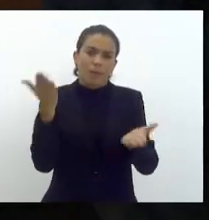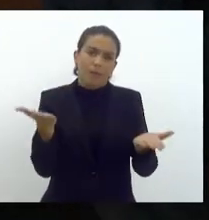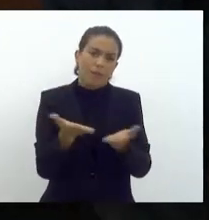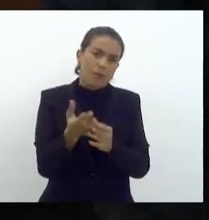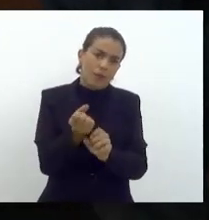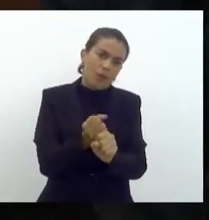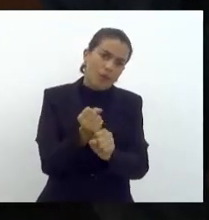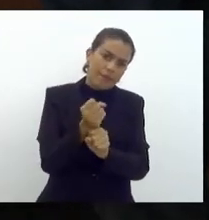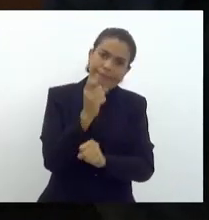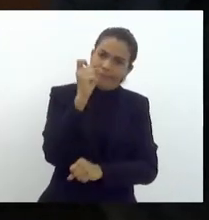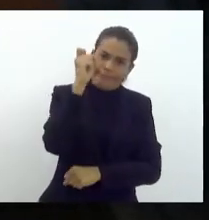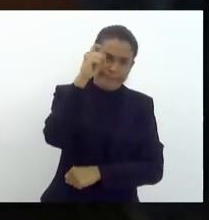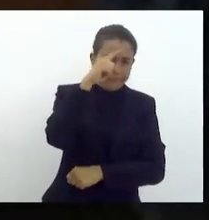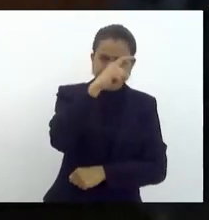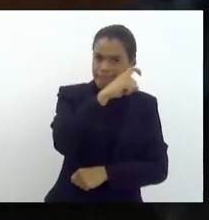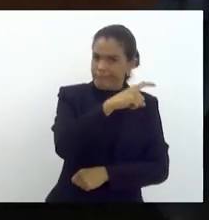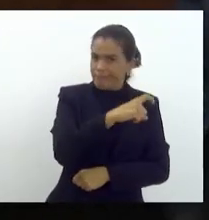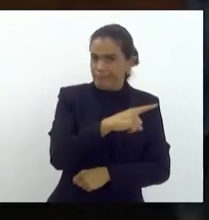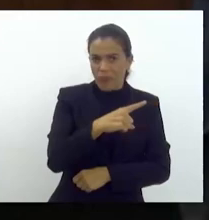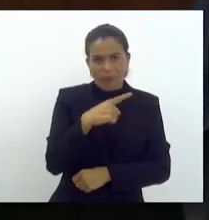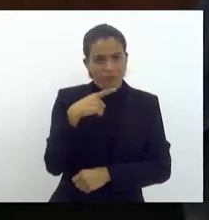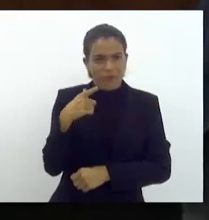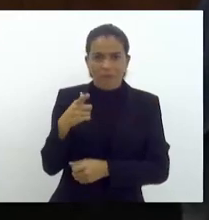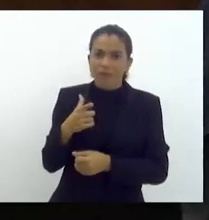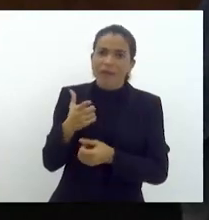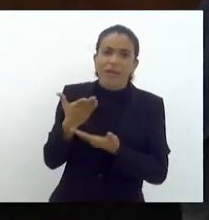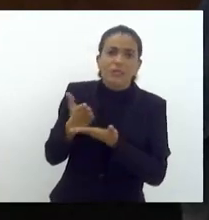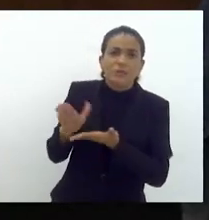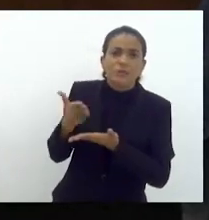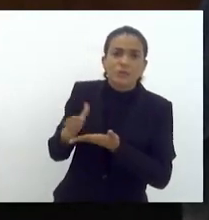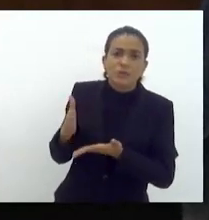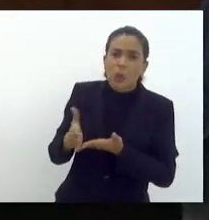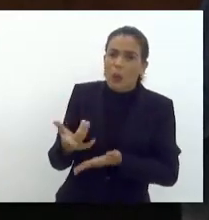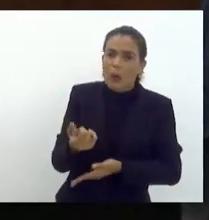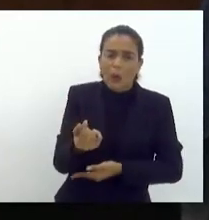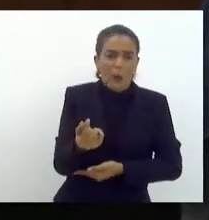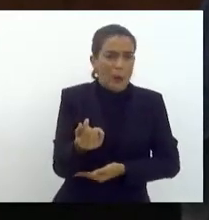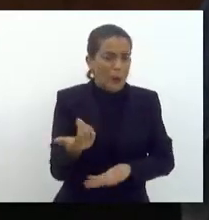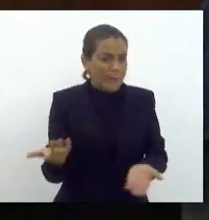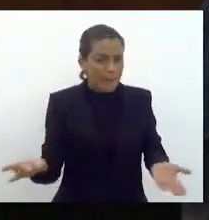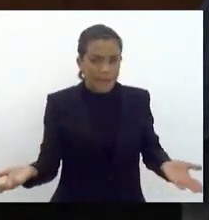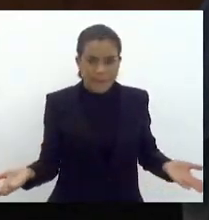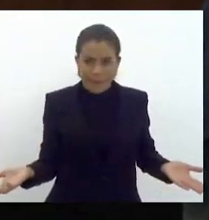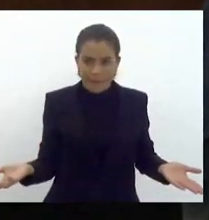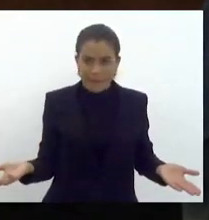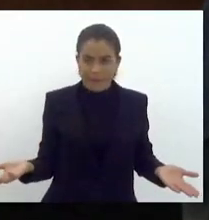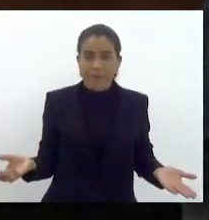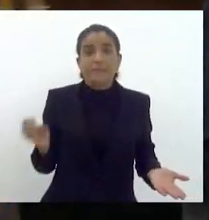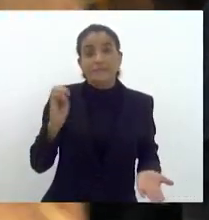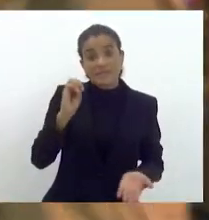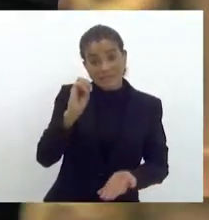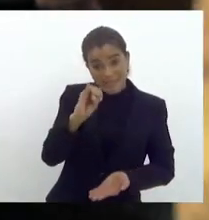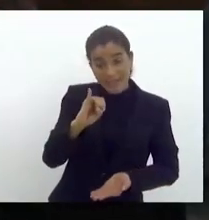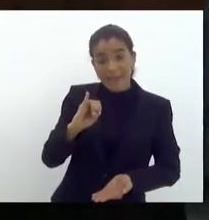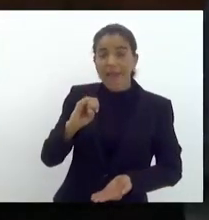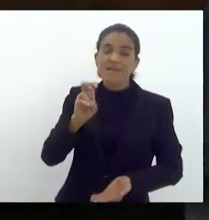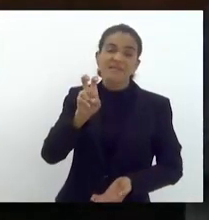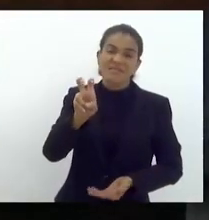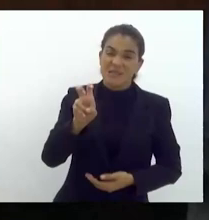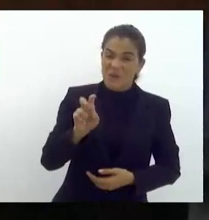ano dificilmente terá superávit financeiro mas que se tiver seria